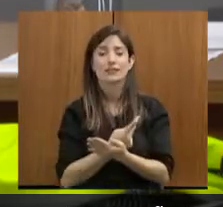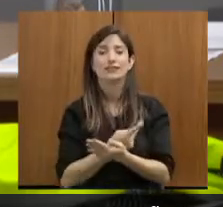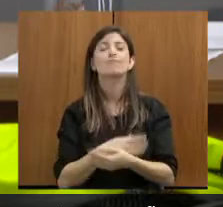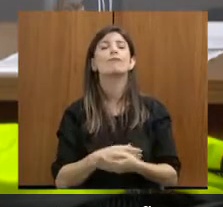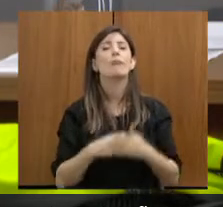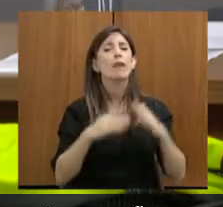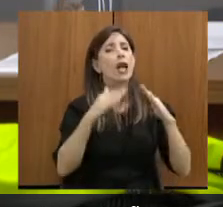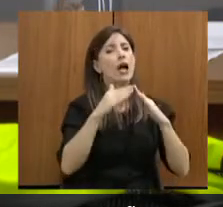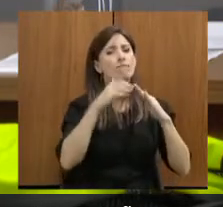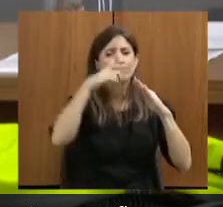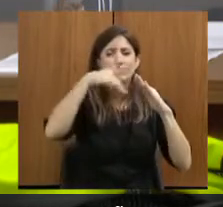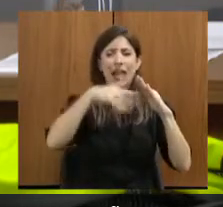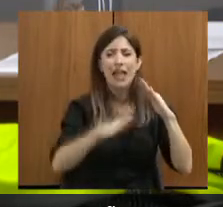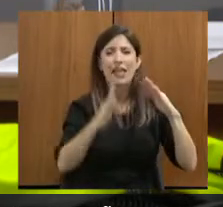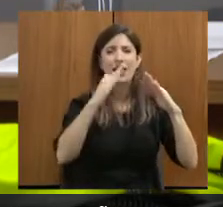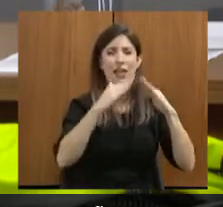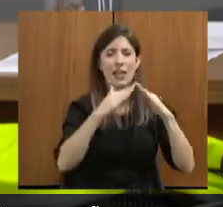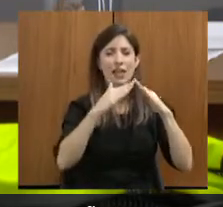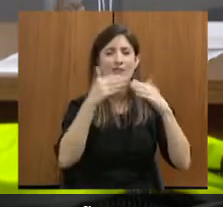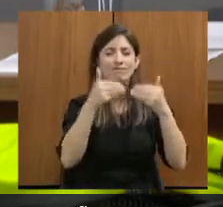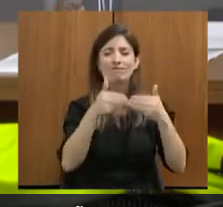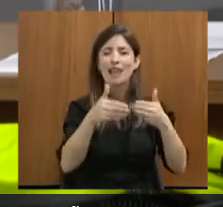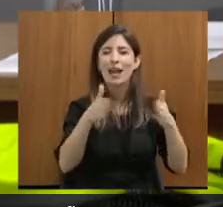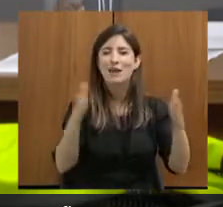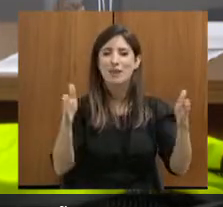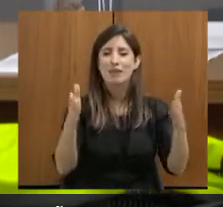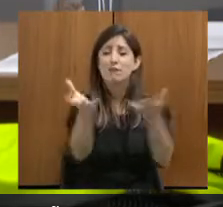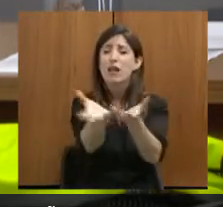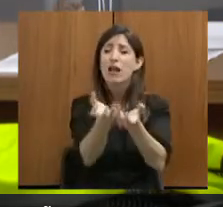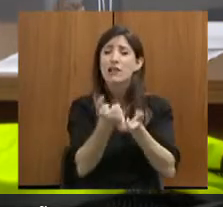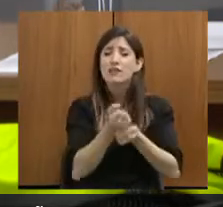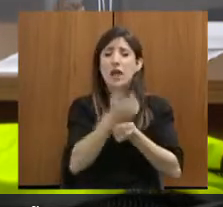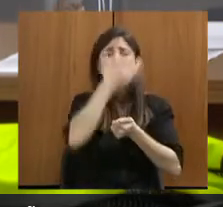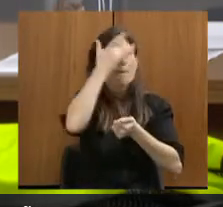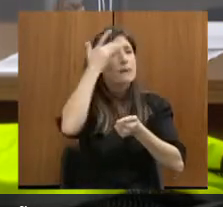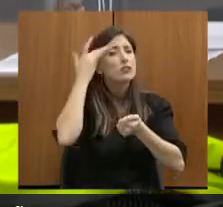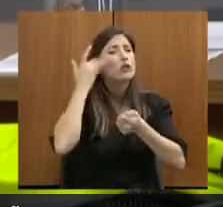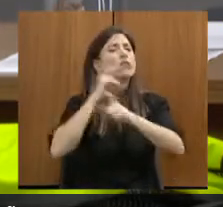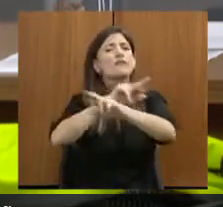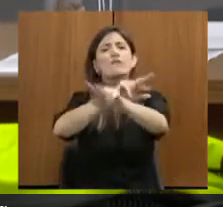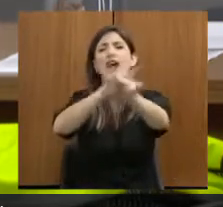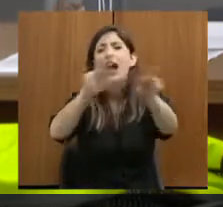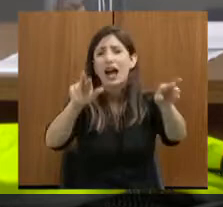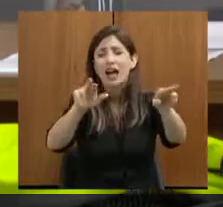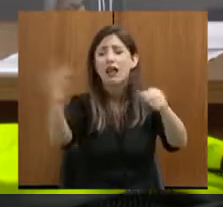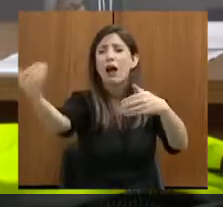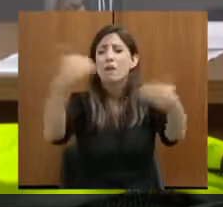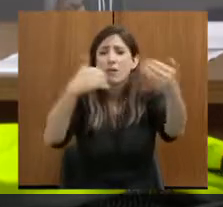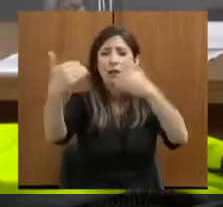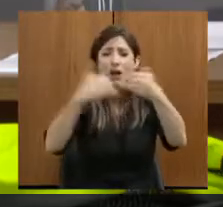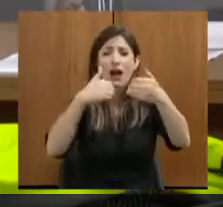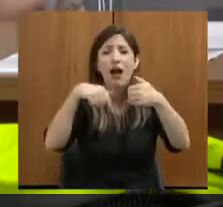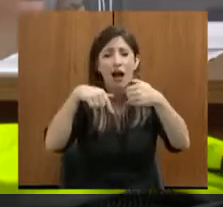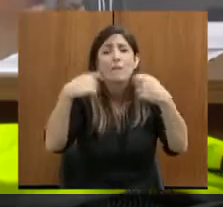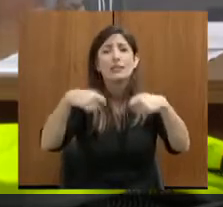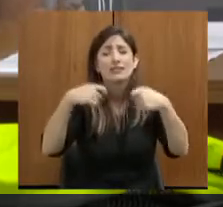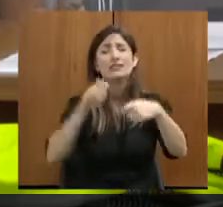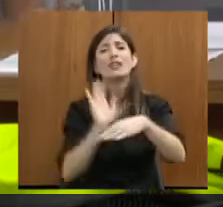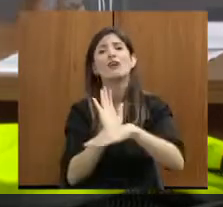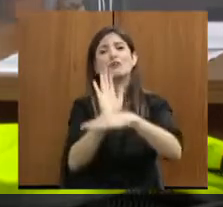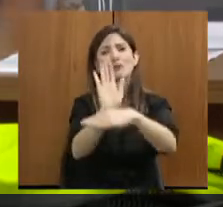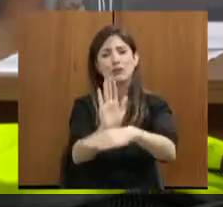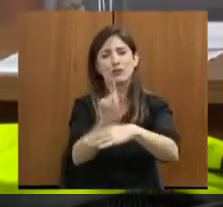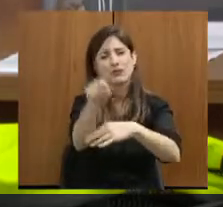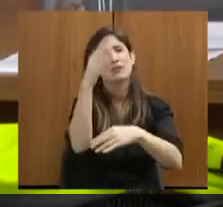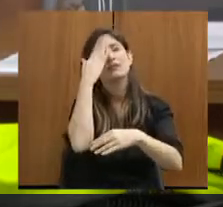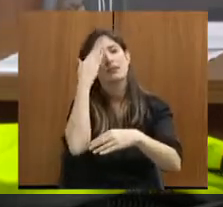nossas portas chegam pessoas de todo tipo e elas precisam de ajuda Então quem tá no terreiro sabe o pai de santo sacerdote Zap que a gente